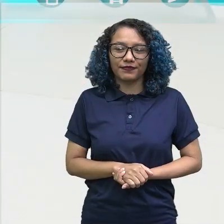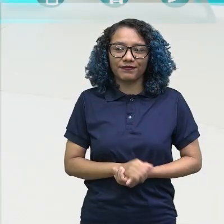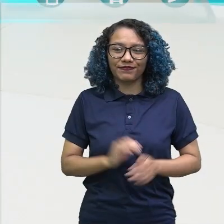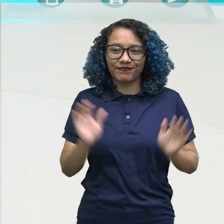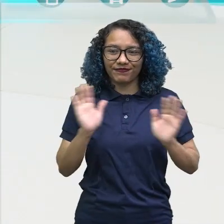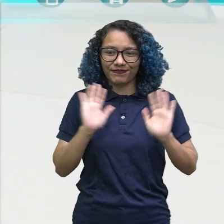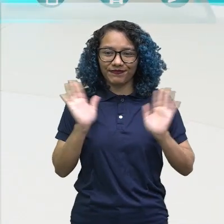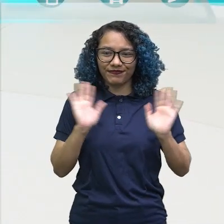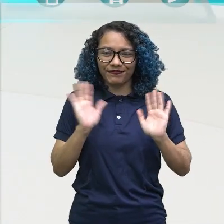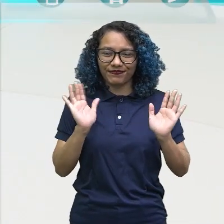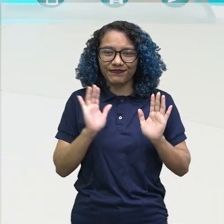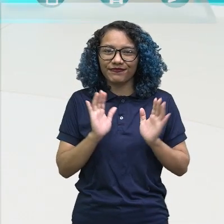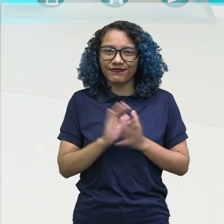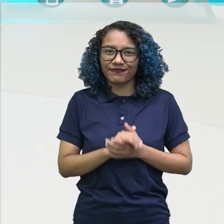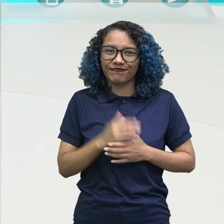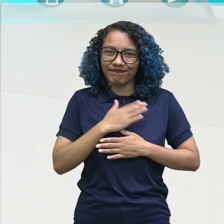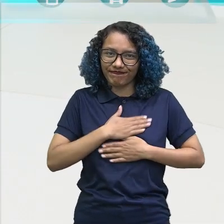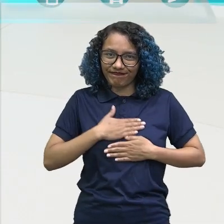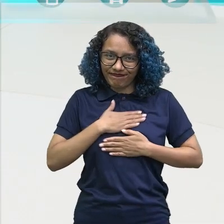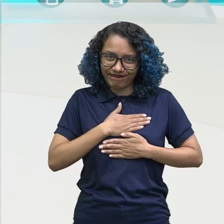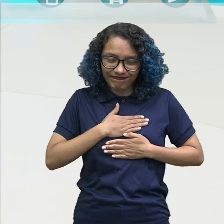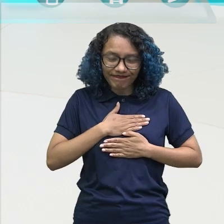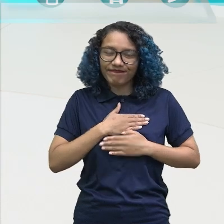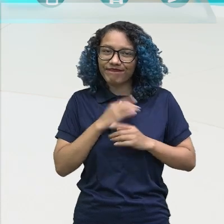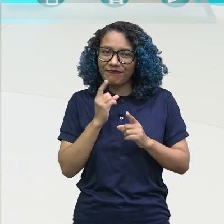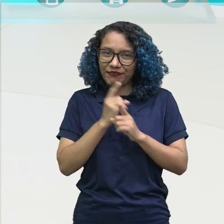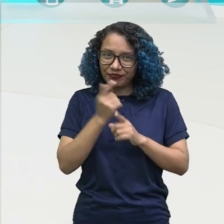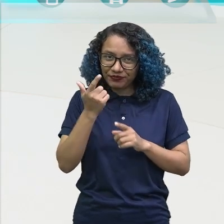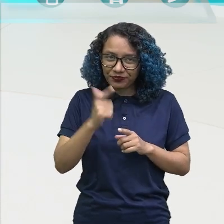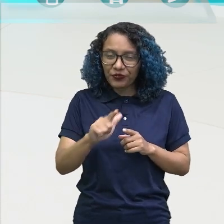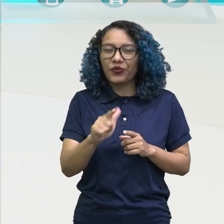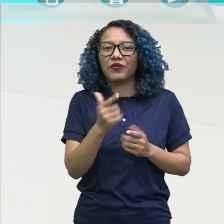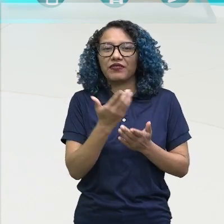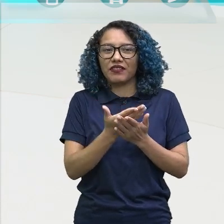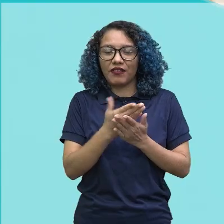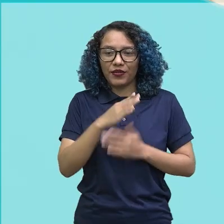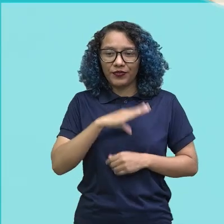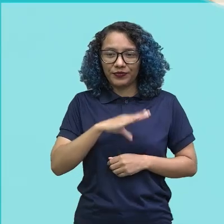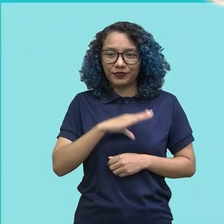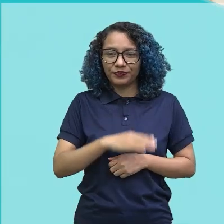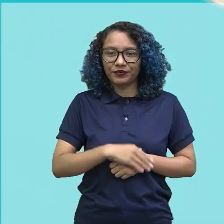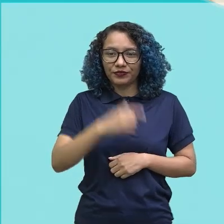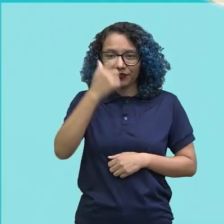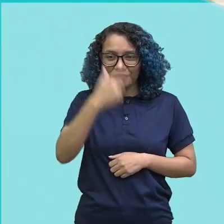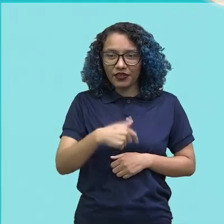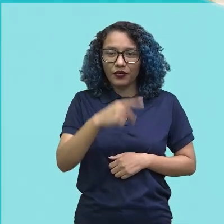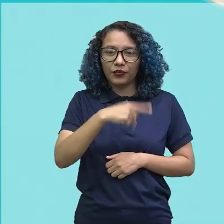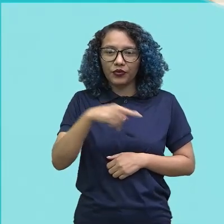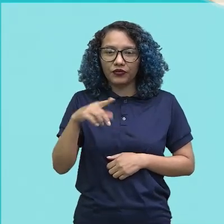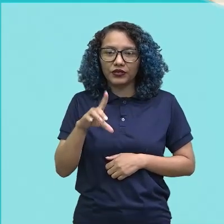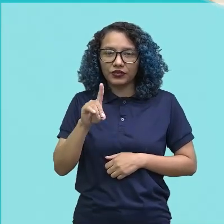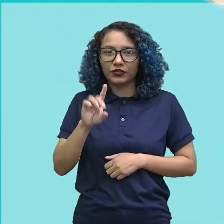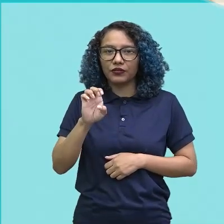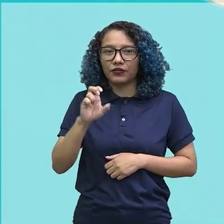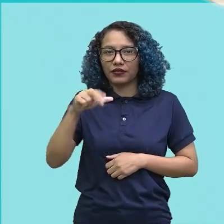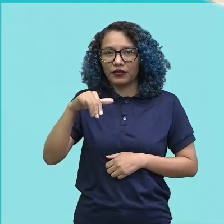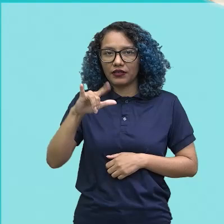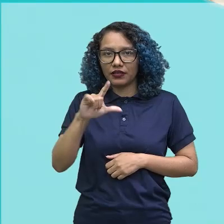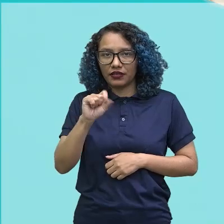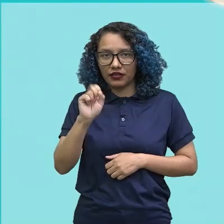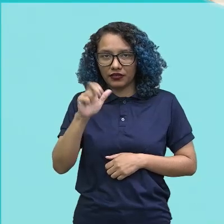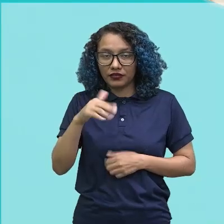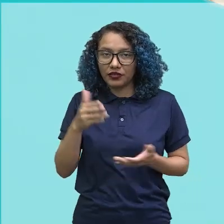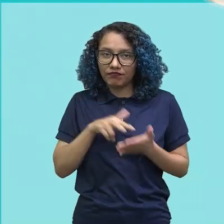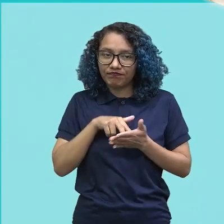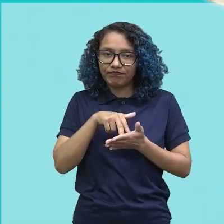Olá, turmas! Que bom encontrar vocês para mais uma aula de língua portuguesa. Eu sou o professor Denilson e vou acompanhar vocês